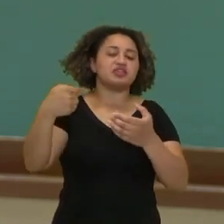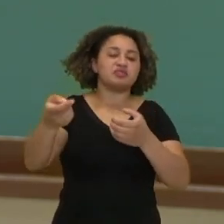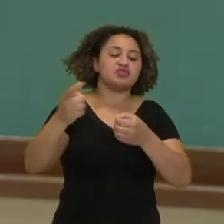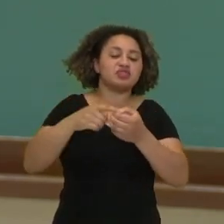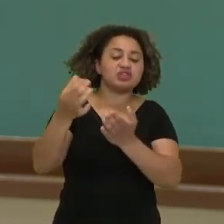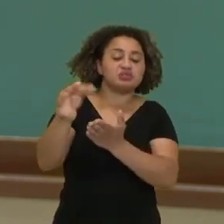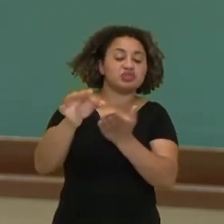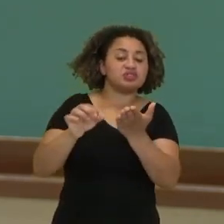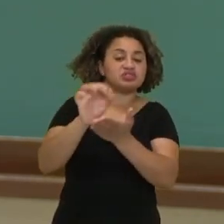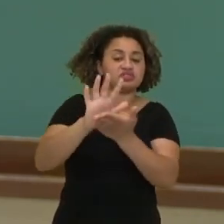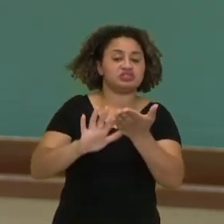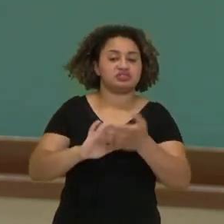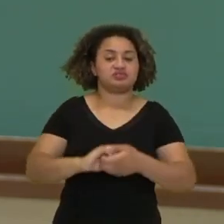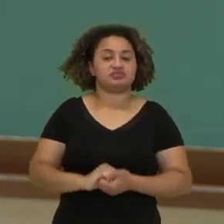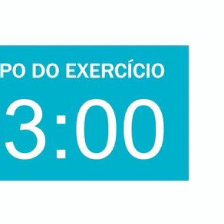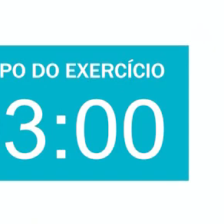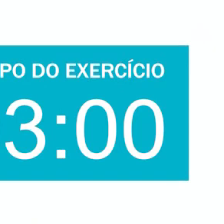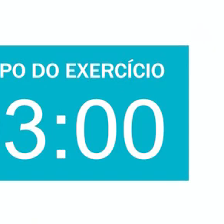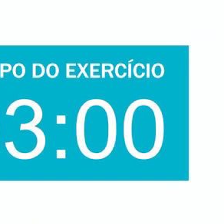volto para a correção.